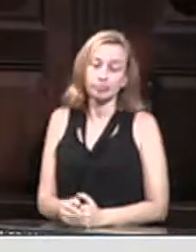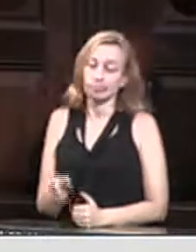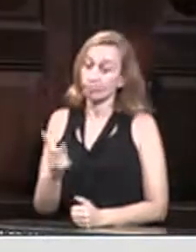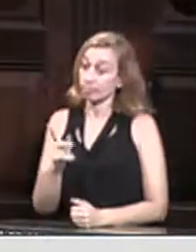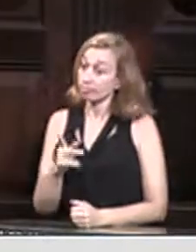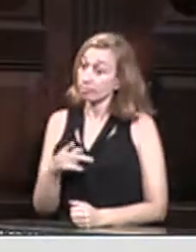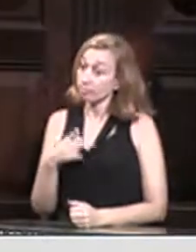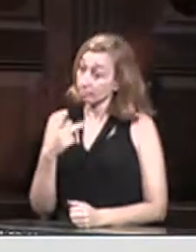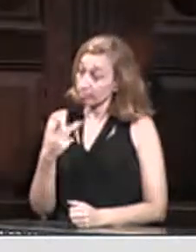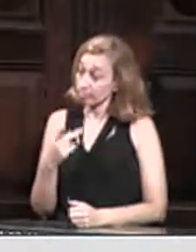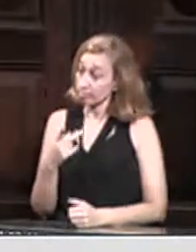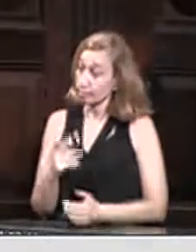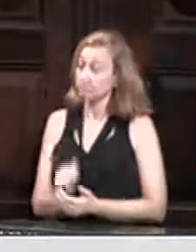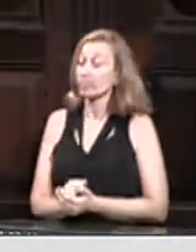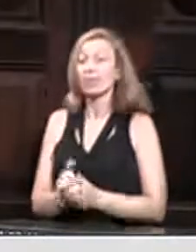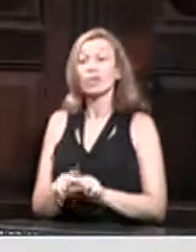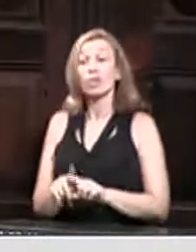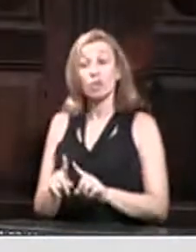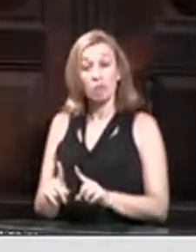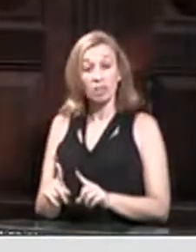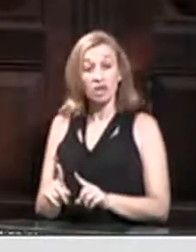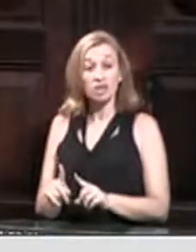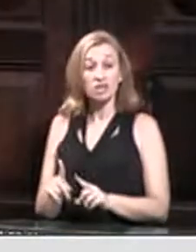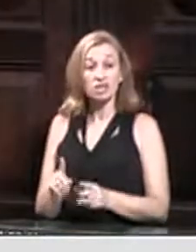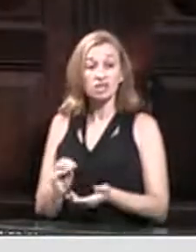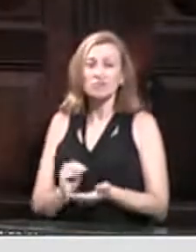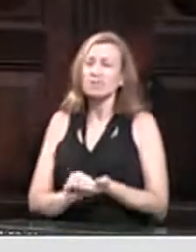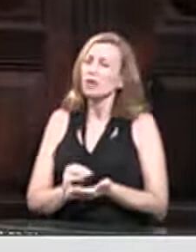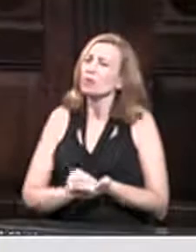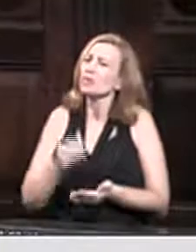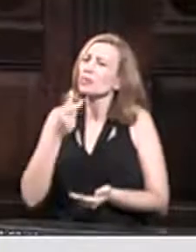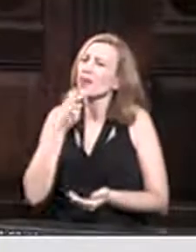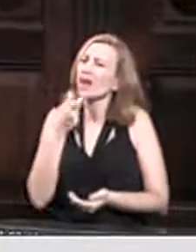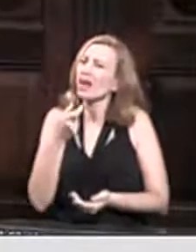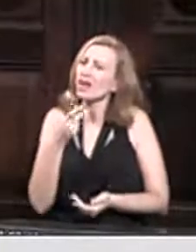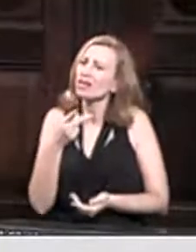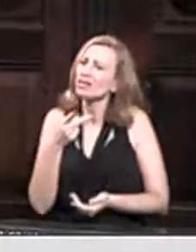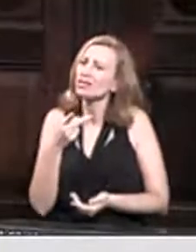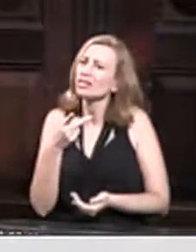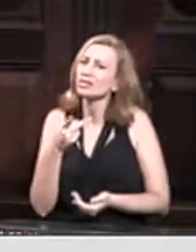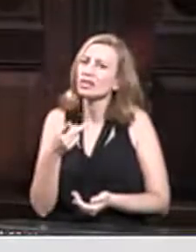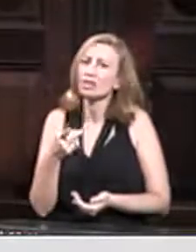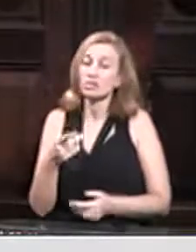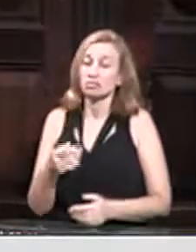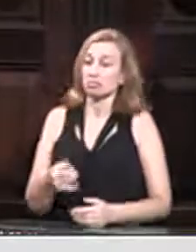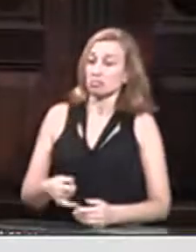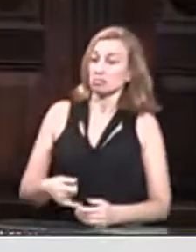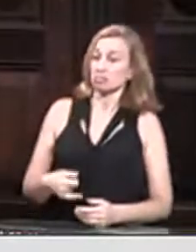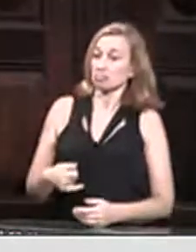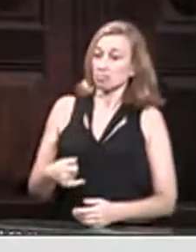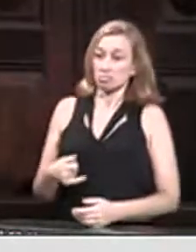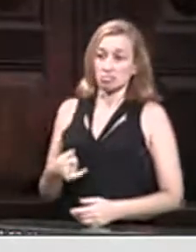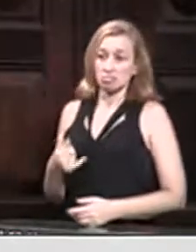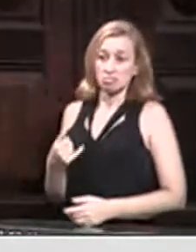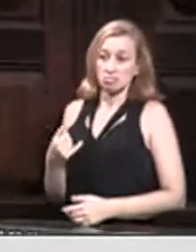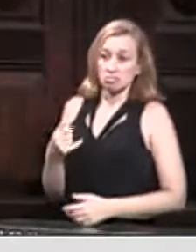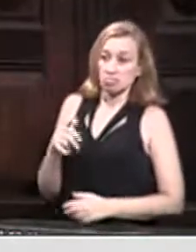compreensível, mas injustificável, movido de uma vaidade intelectual,